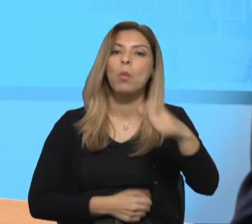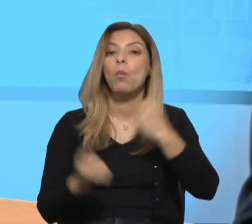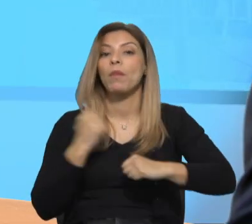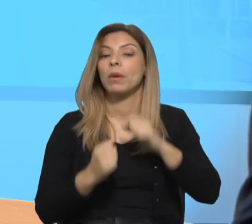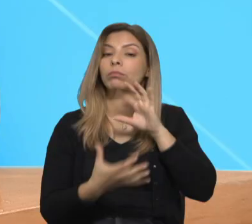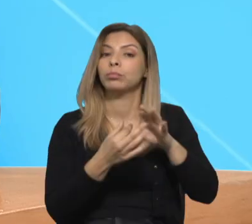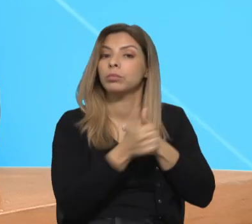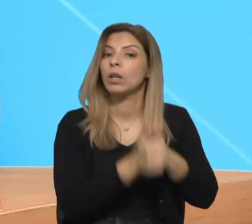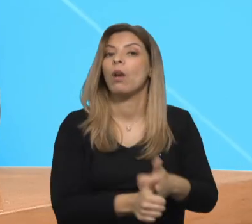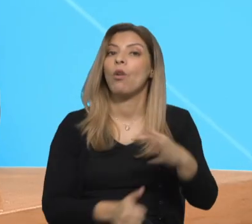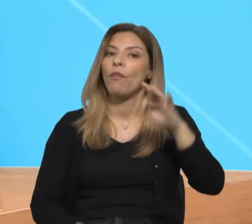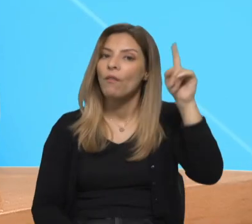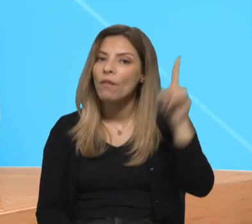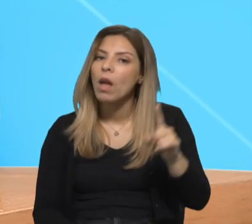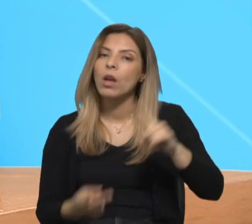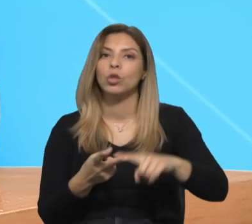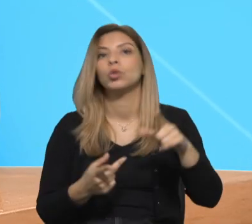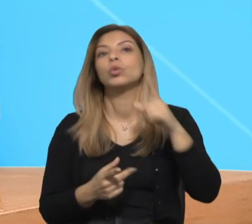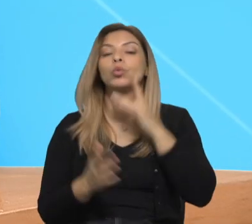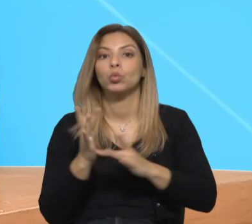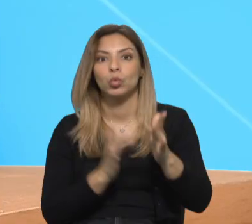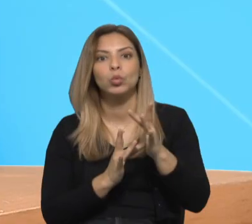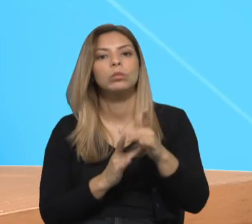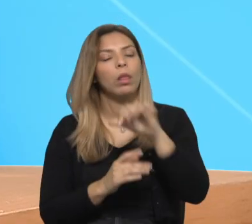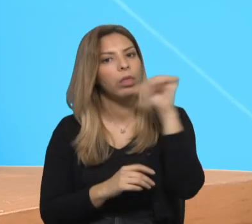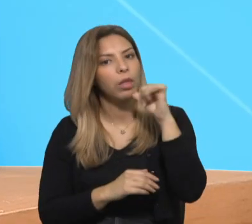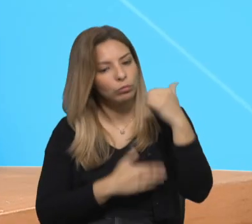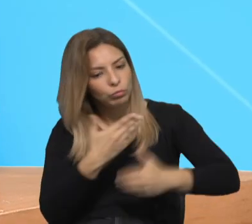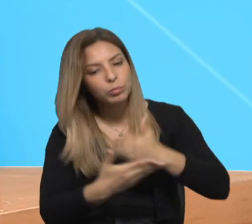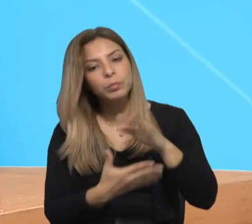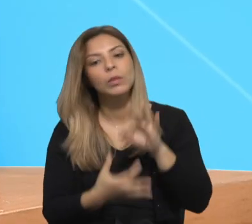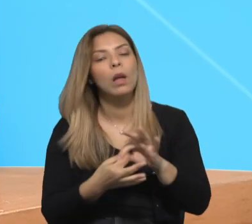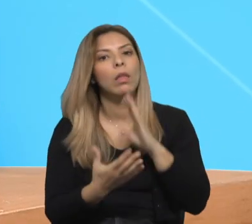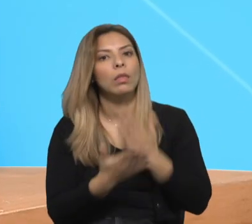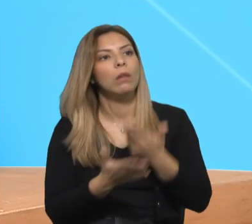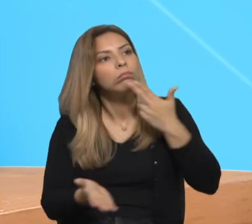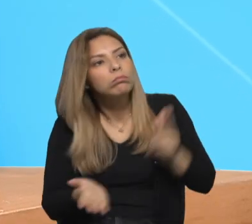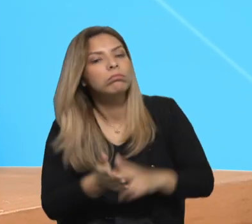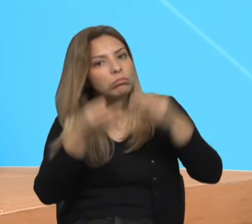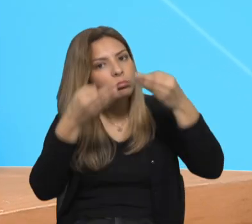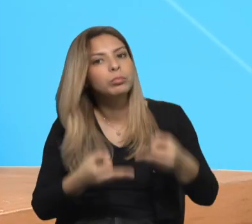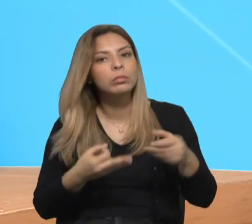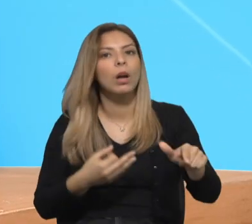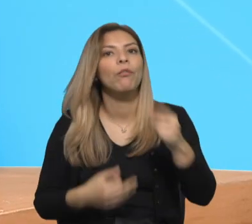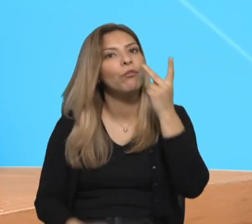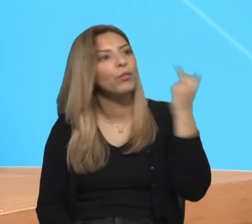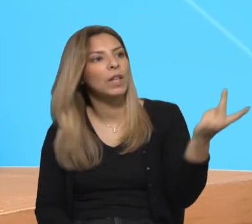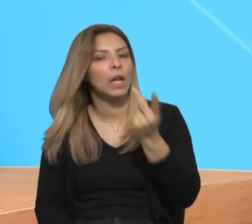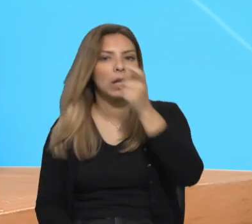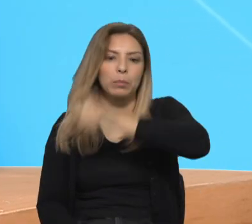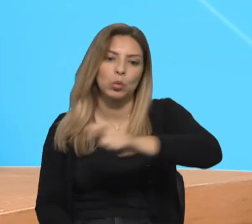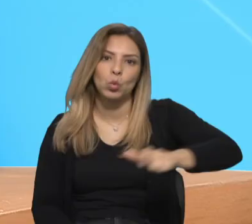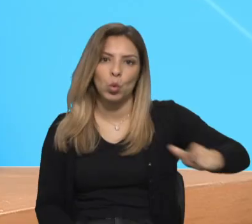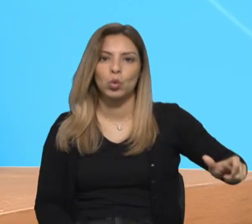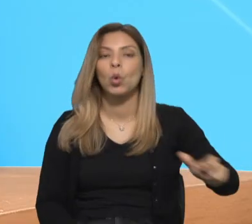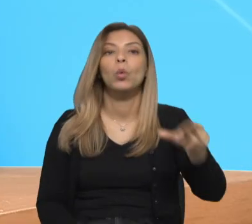Exatamente. E a fé em Jesus Cristo constrói-se precisamente a partir destas realidades concretas da vida dos trabalhadores. E não é